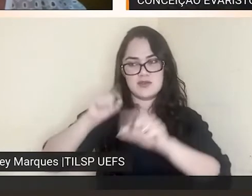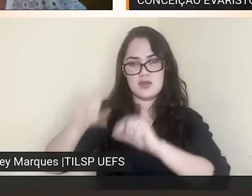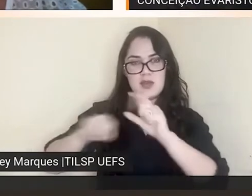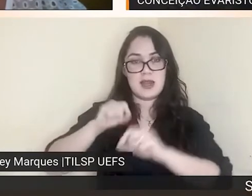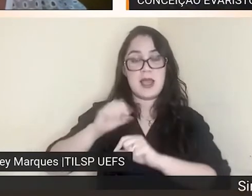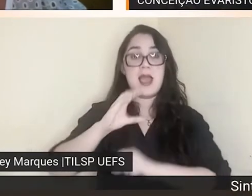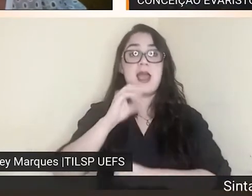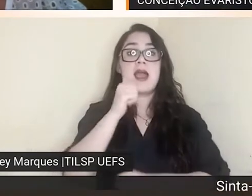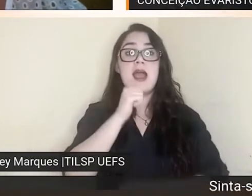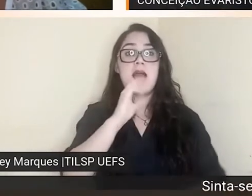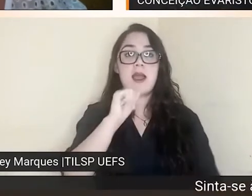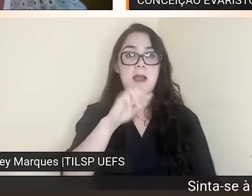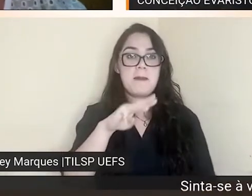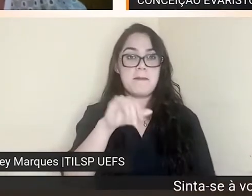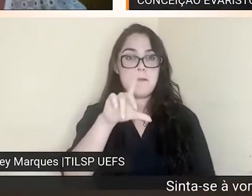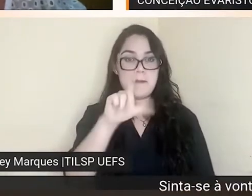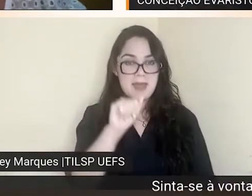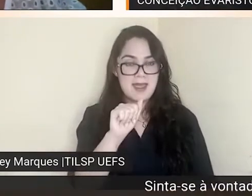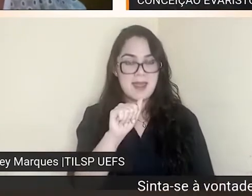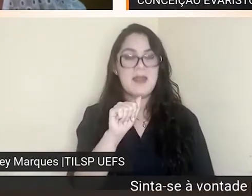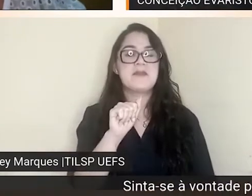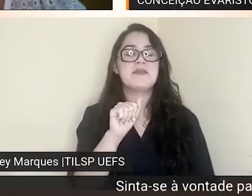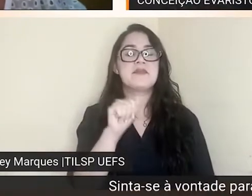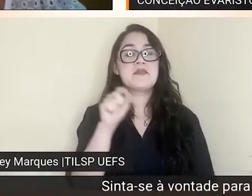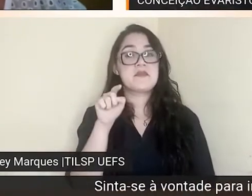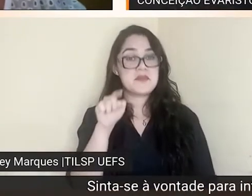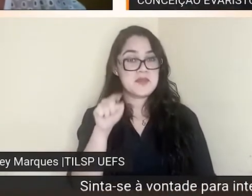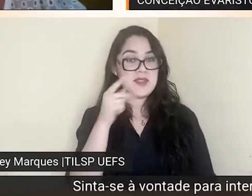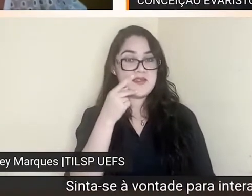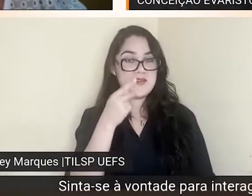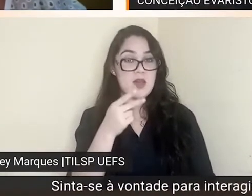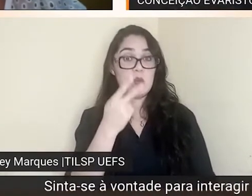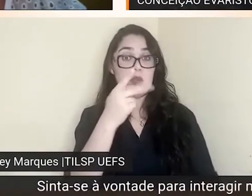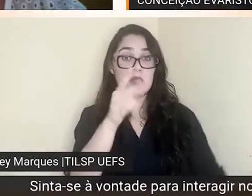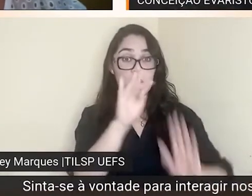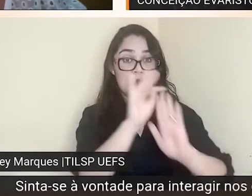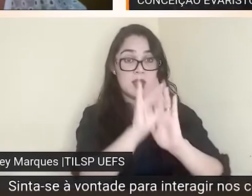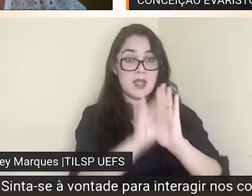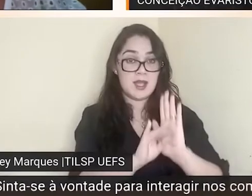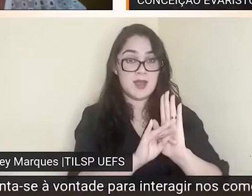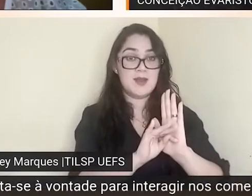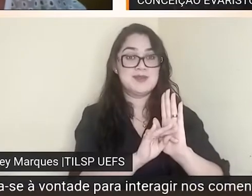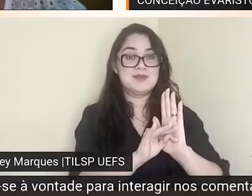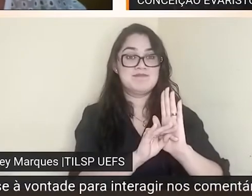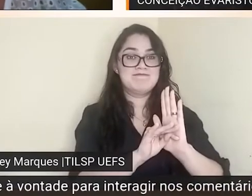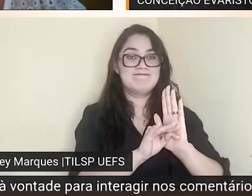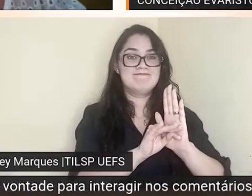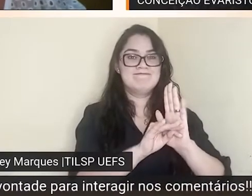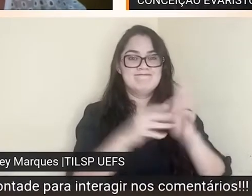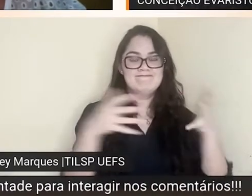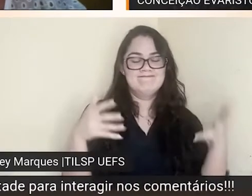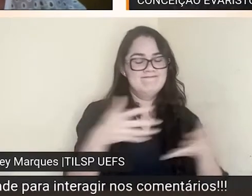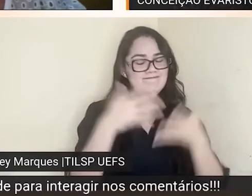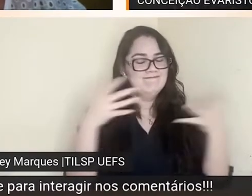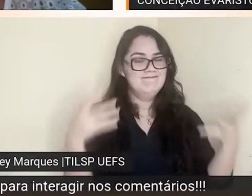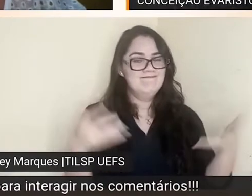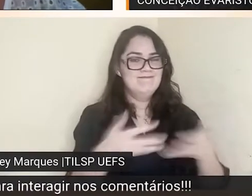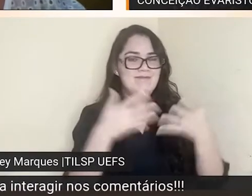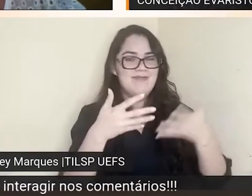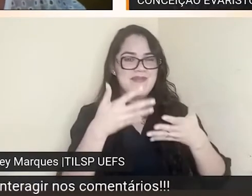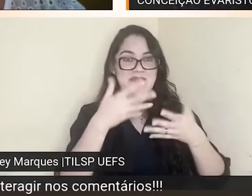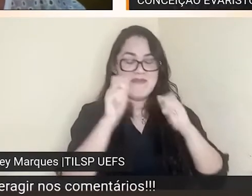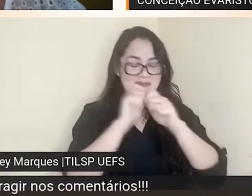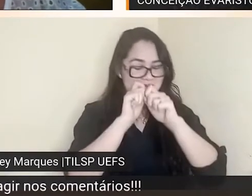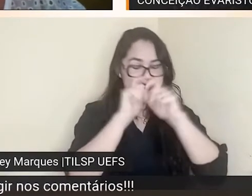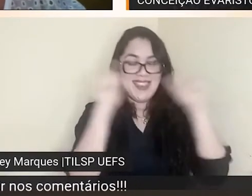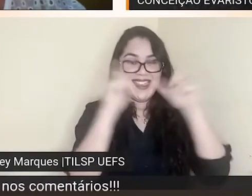Camila, Camila Gonçalves, ela diz que o teu texto nos convoca, nos provoca, nos acorda,